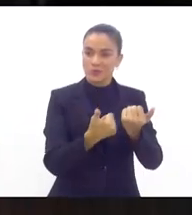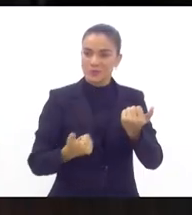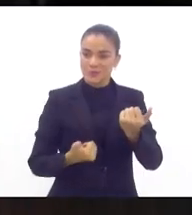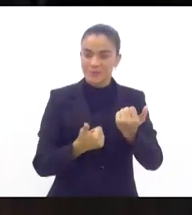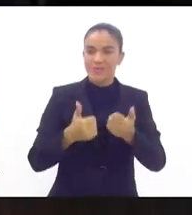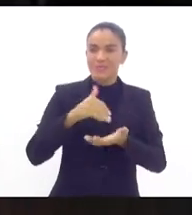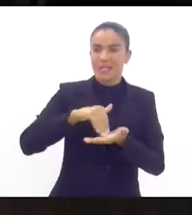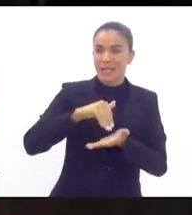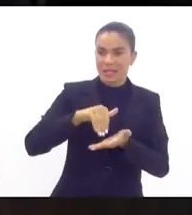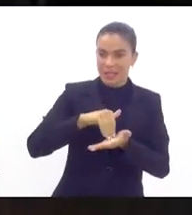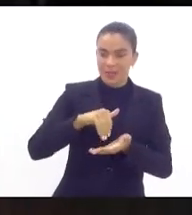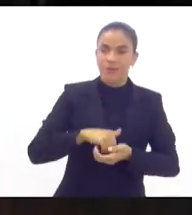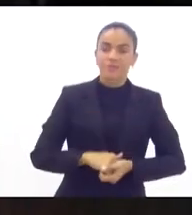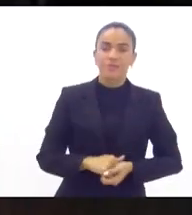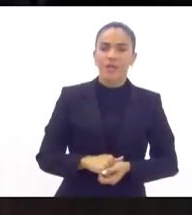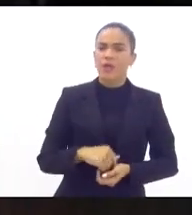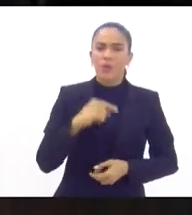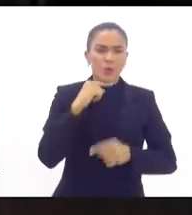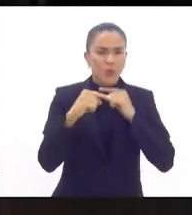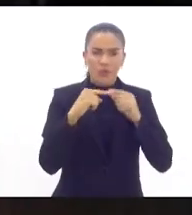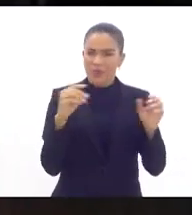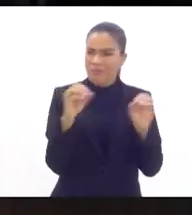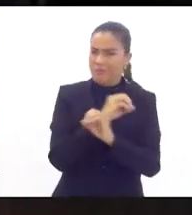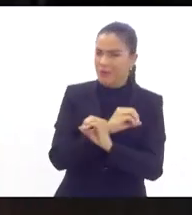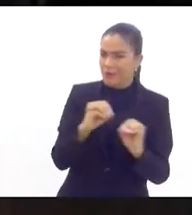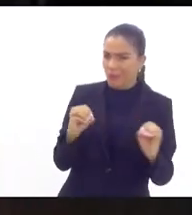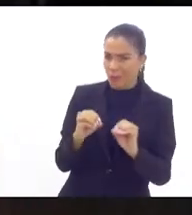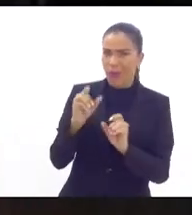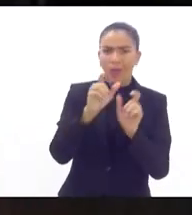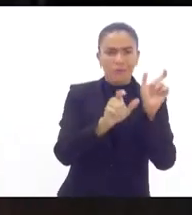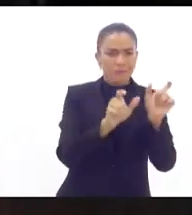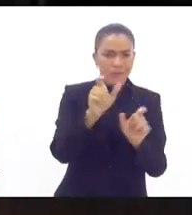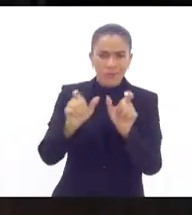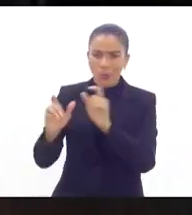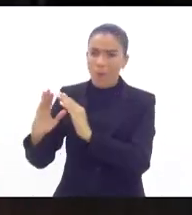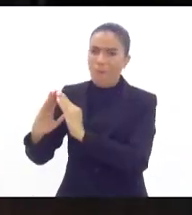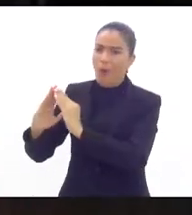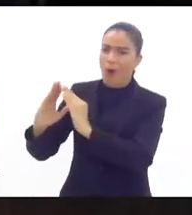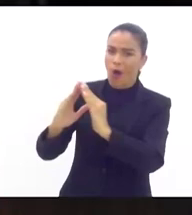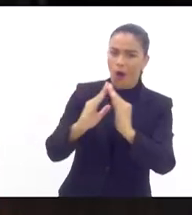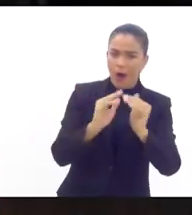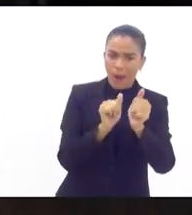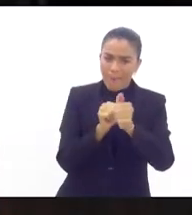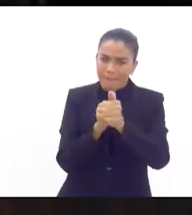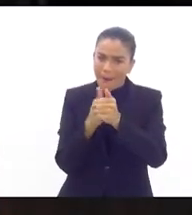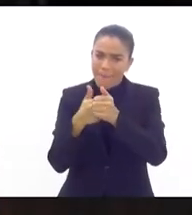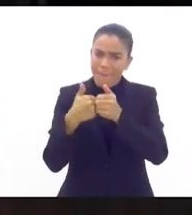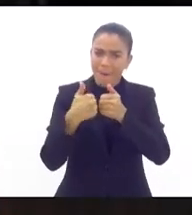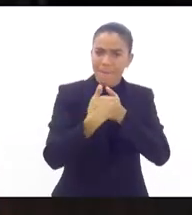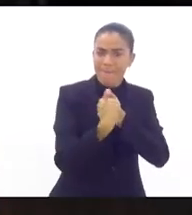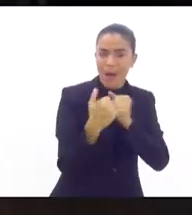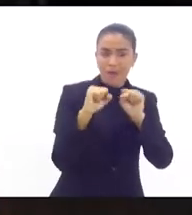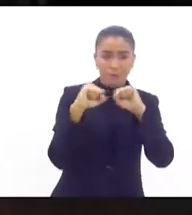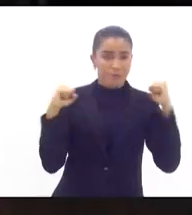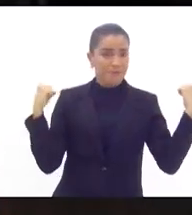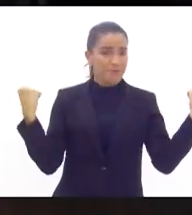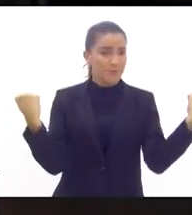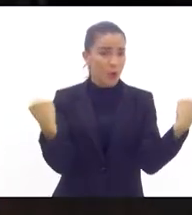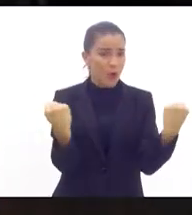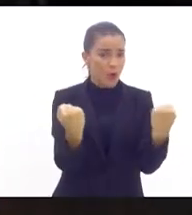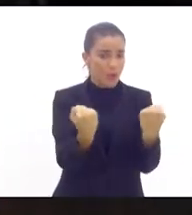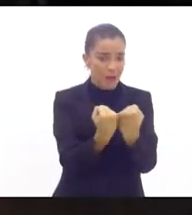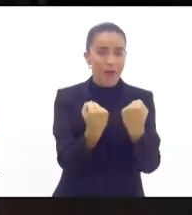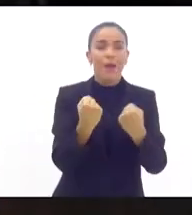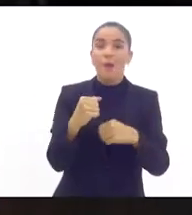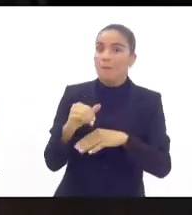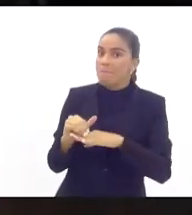e Sem dúvida nenhuma os moradores do entorno do Maracanã são aqueles